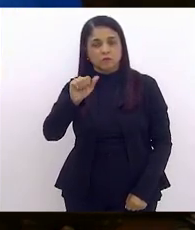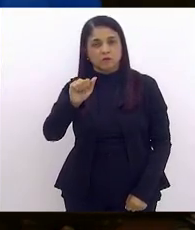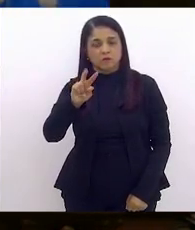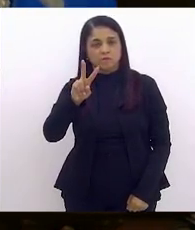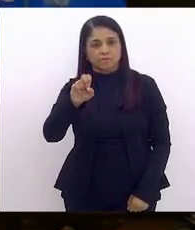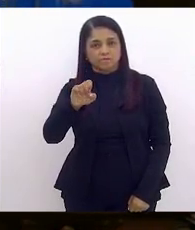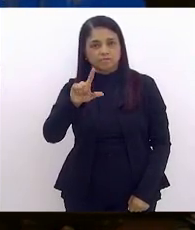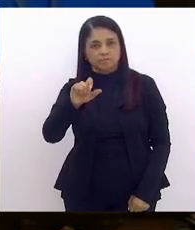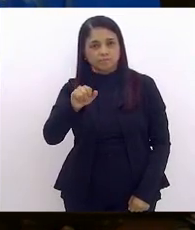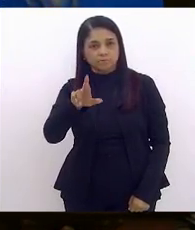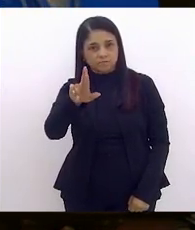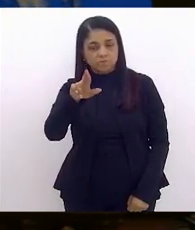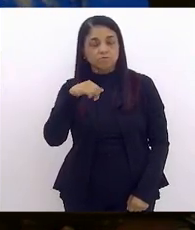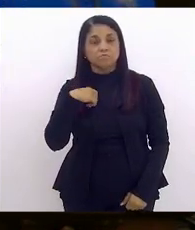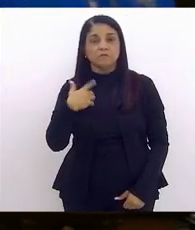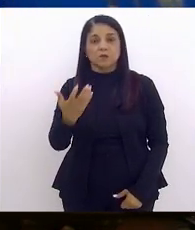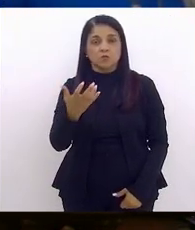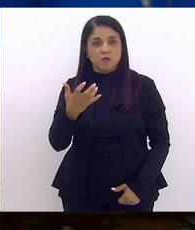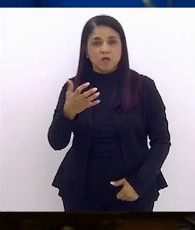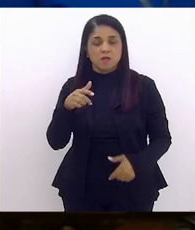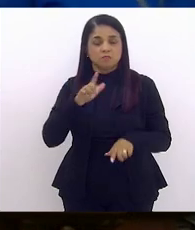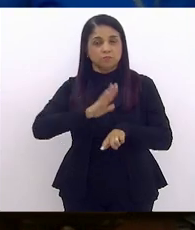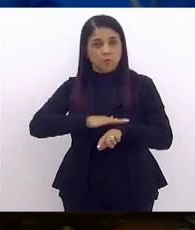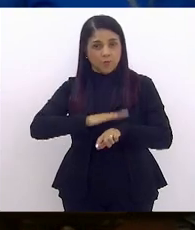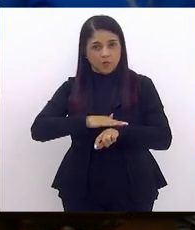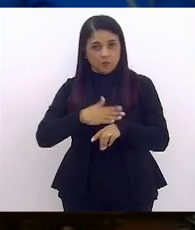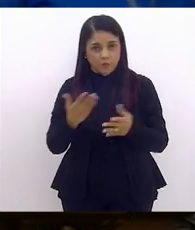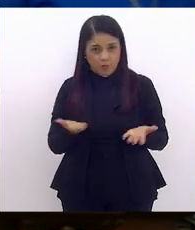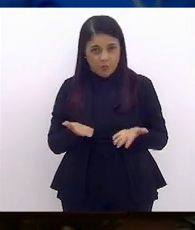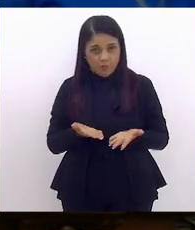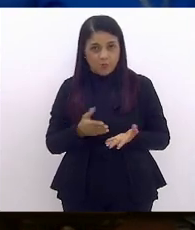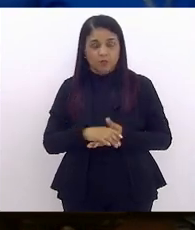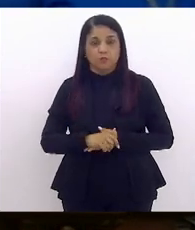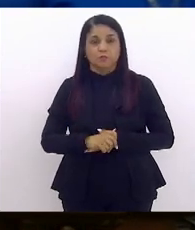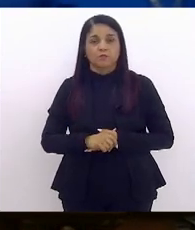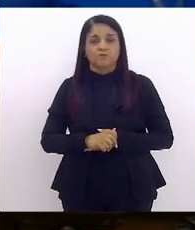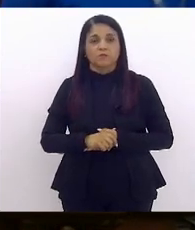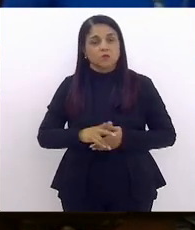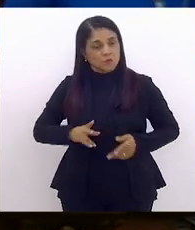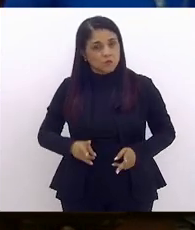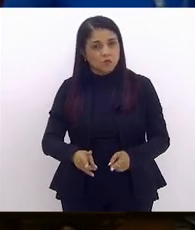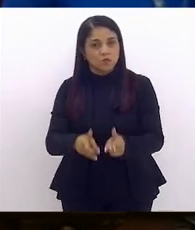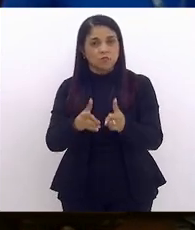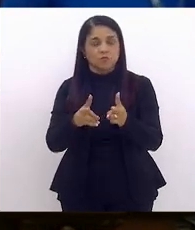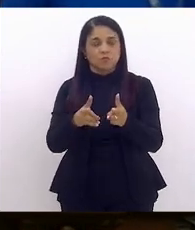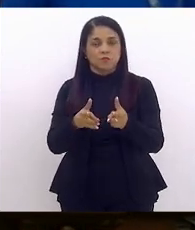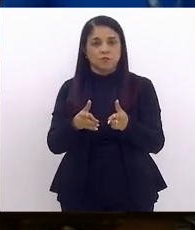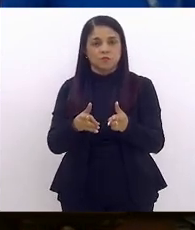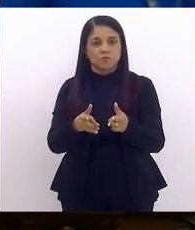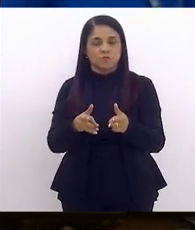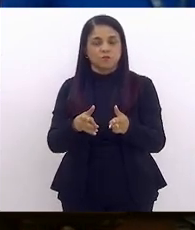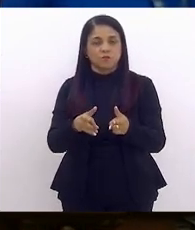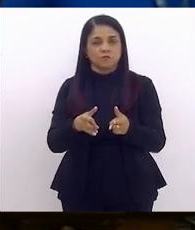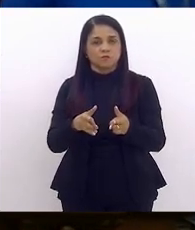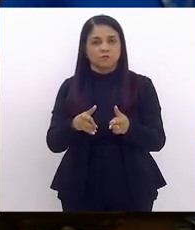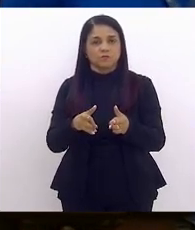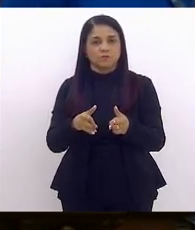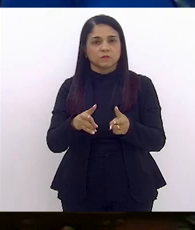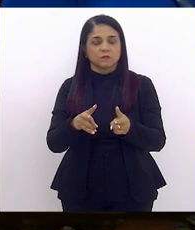Eu quero, nesse momento, dando continuidade ao nosso